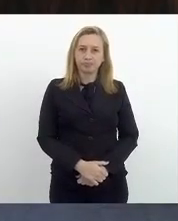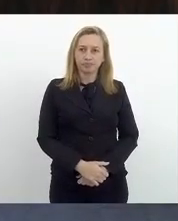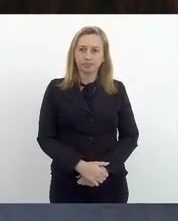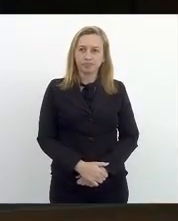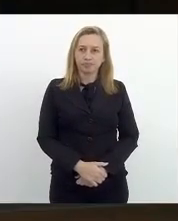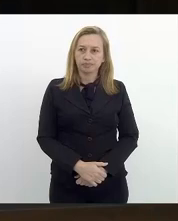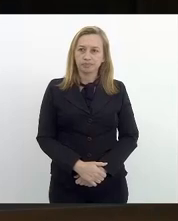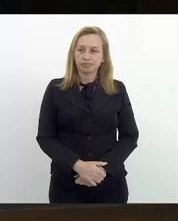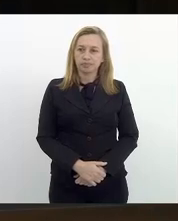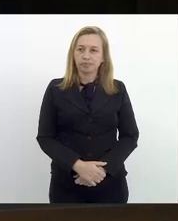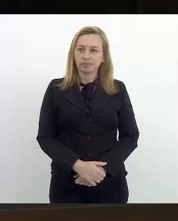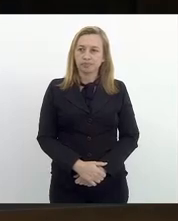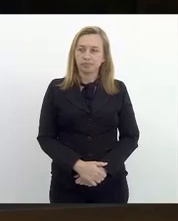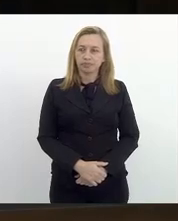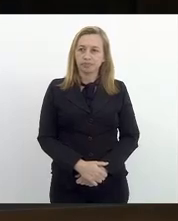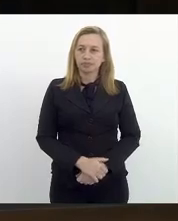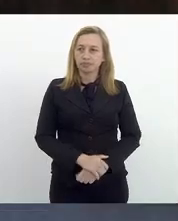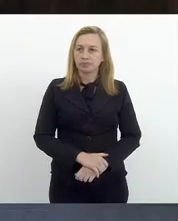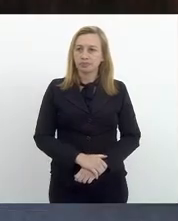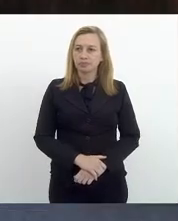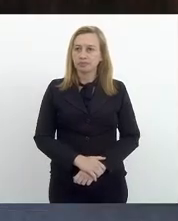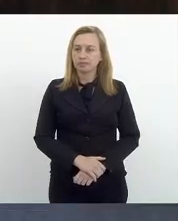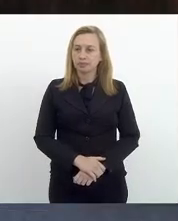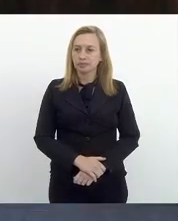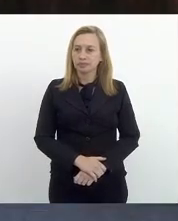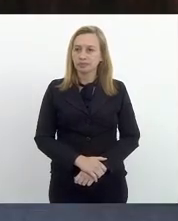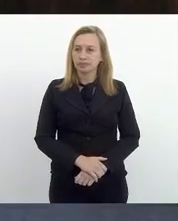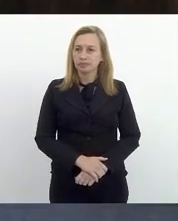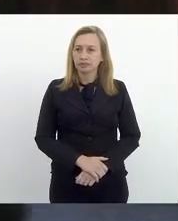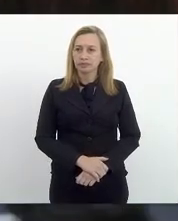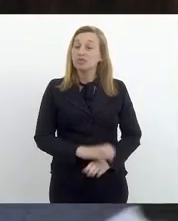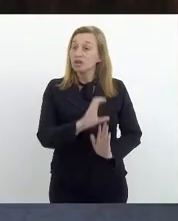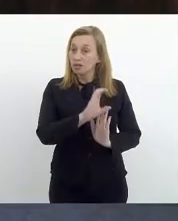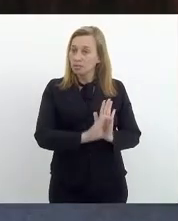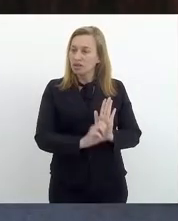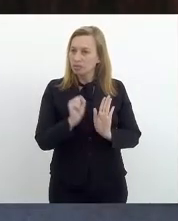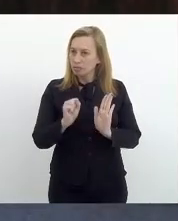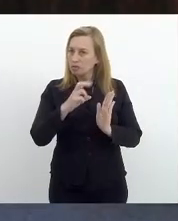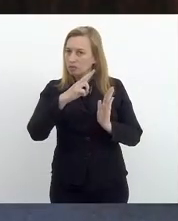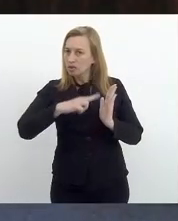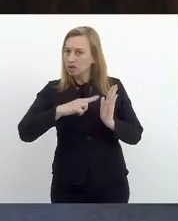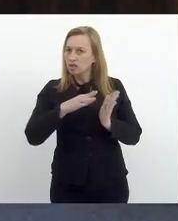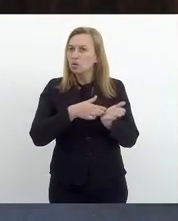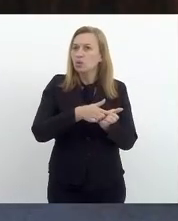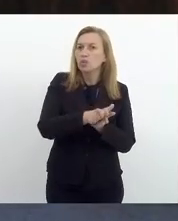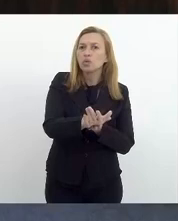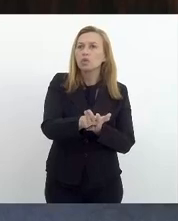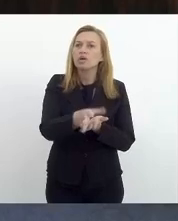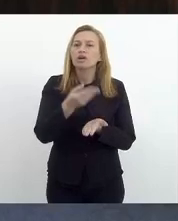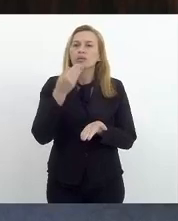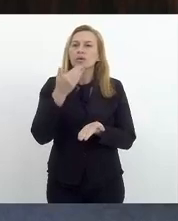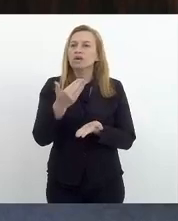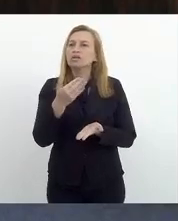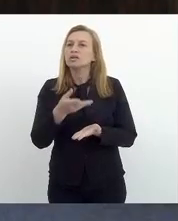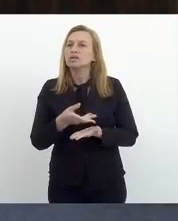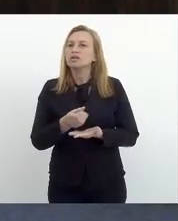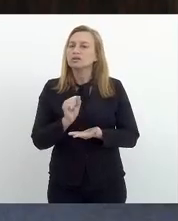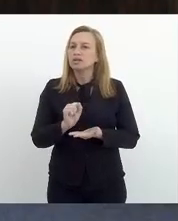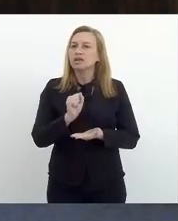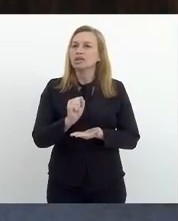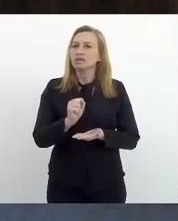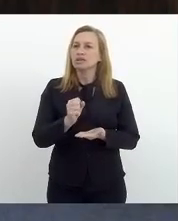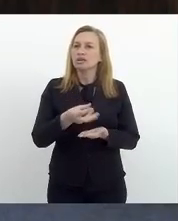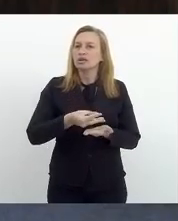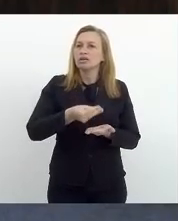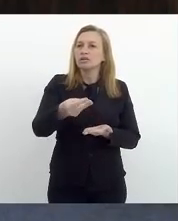a ementa é que pensa impresso de tudo queria pelo rappi você tem preço aí tá prender